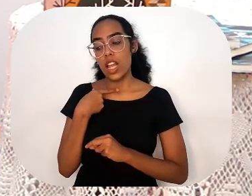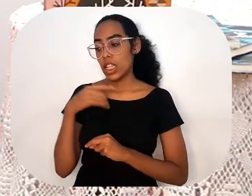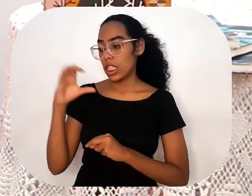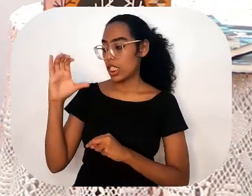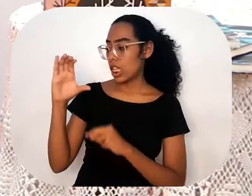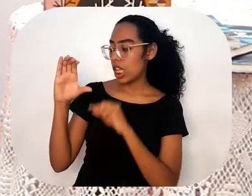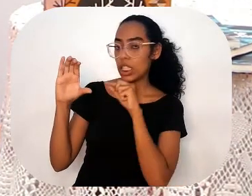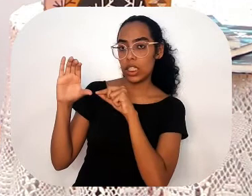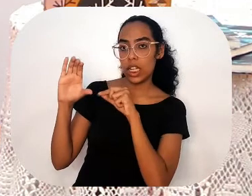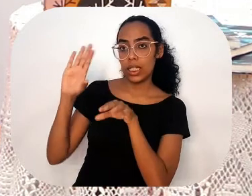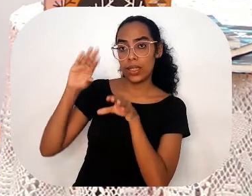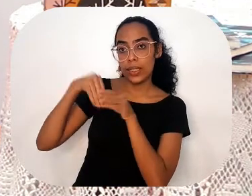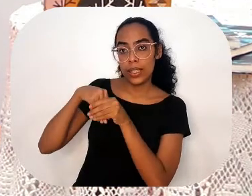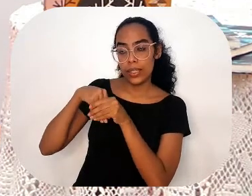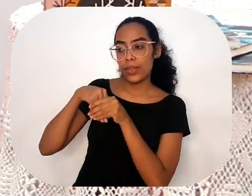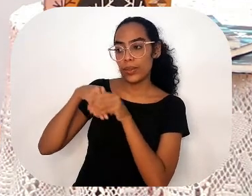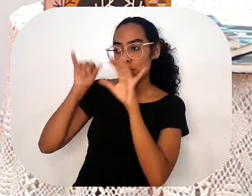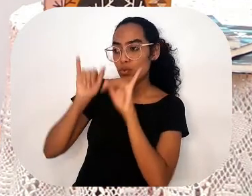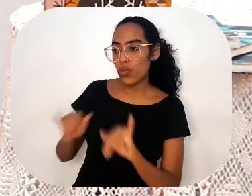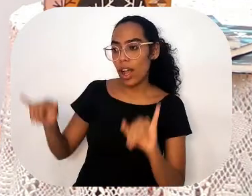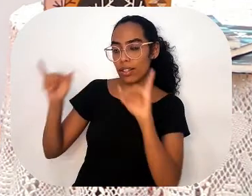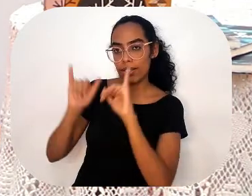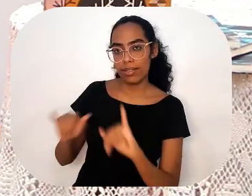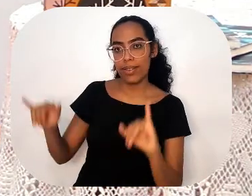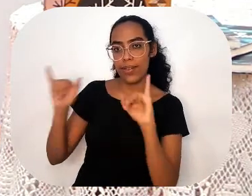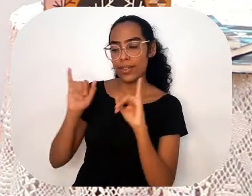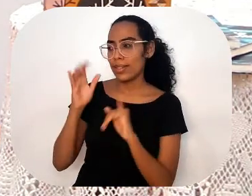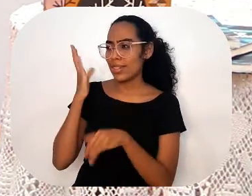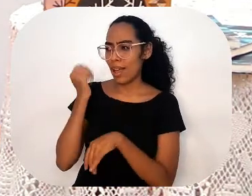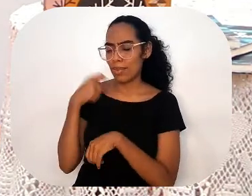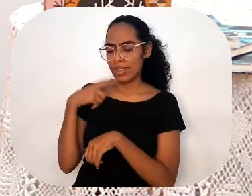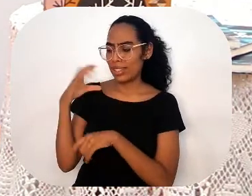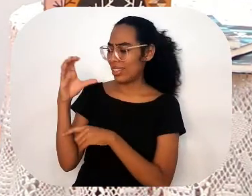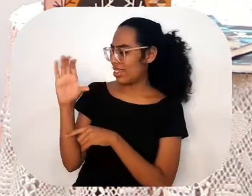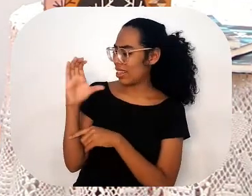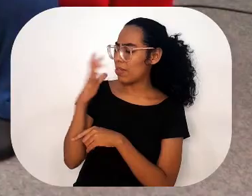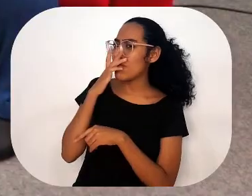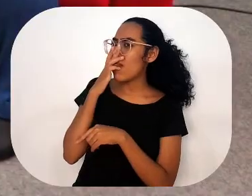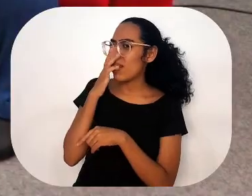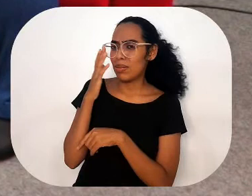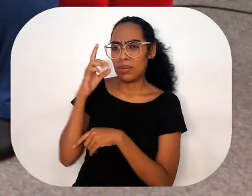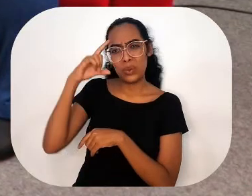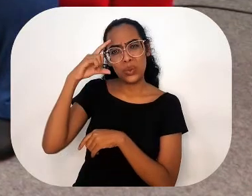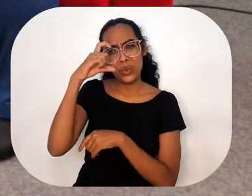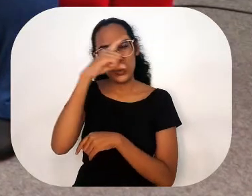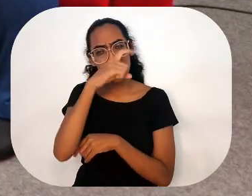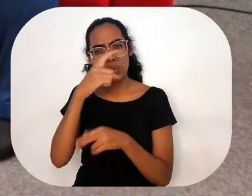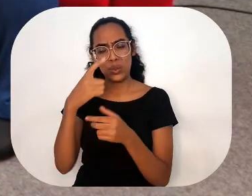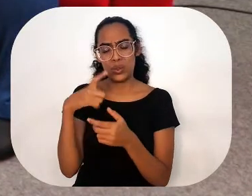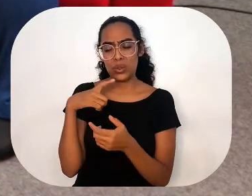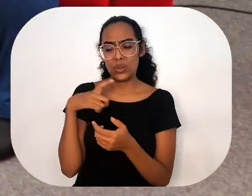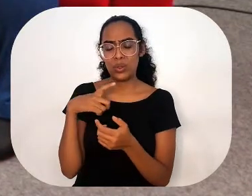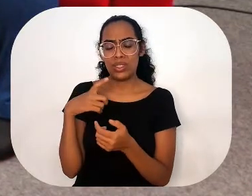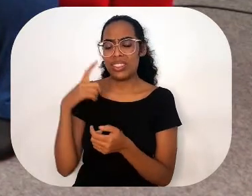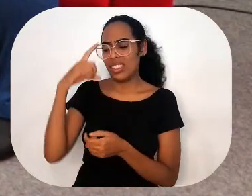pensar a ciência dentro do contexto de divulgação Científica eu acho que a ciência naquela aridez que ela tem muitas vezes Inclusive a